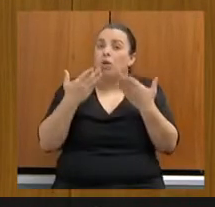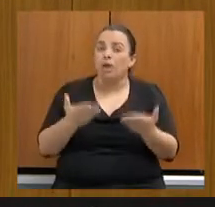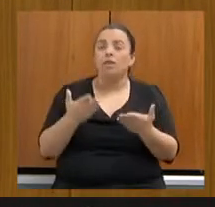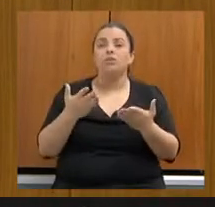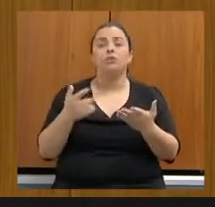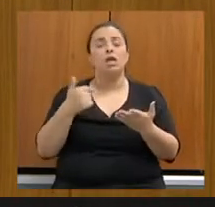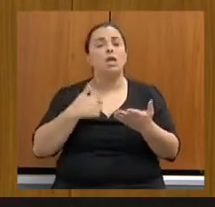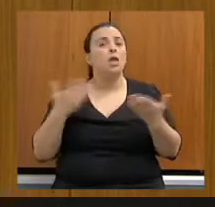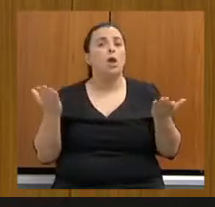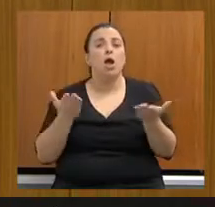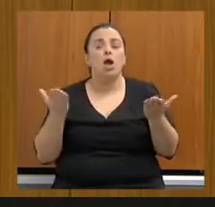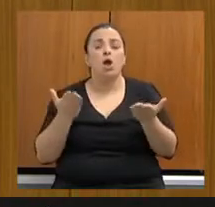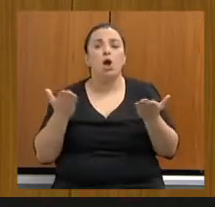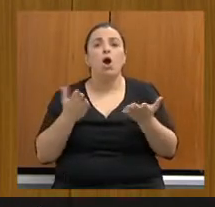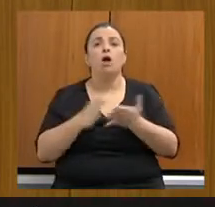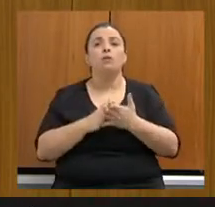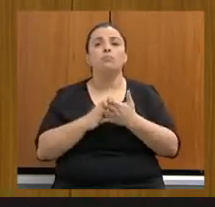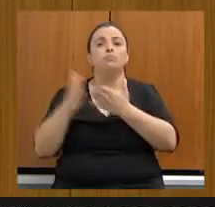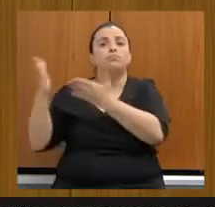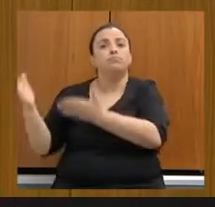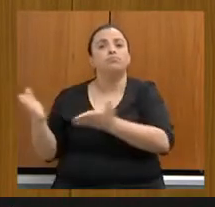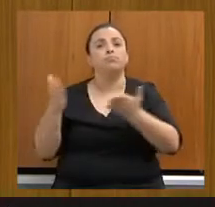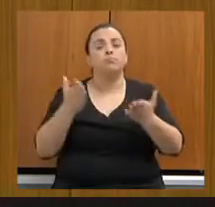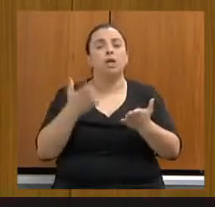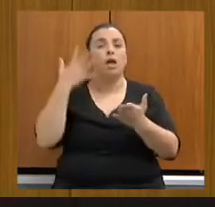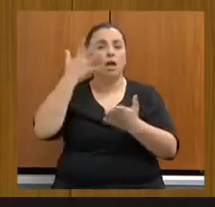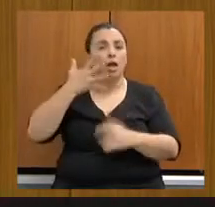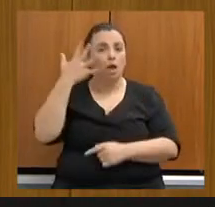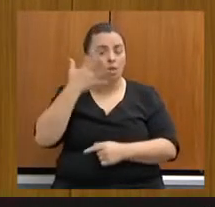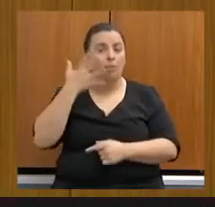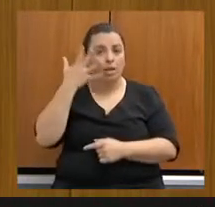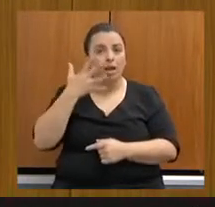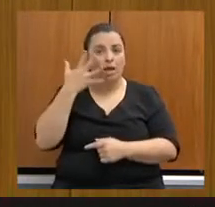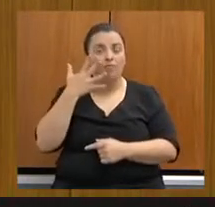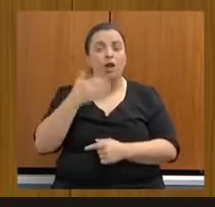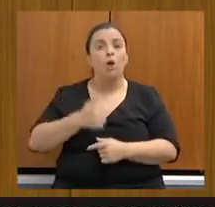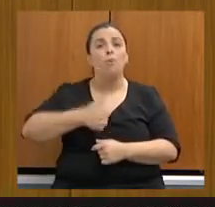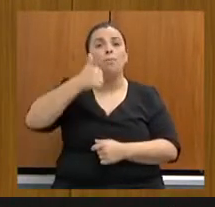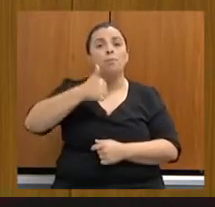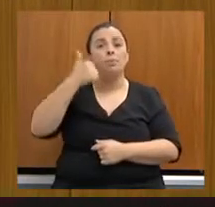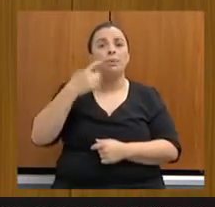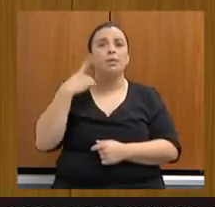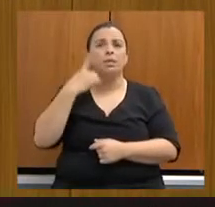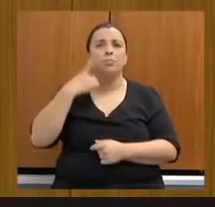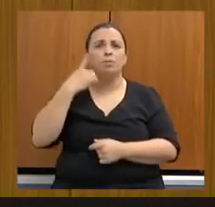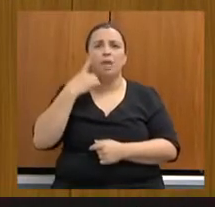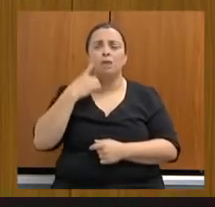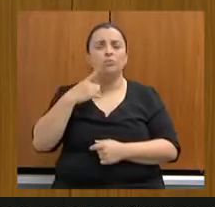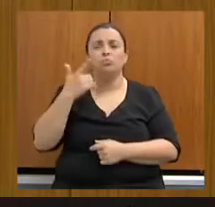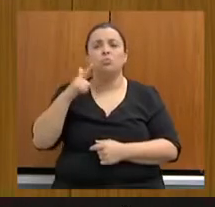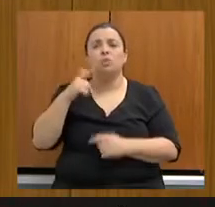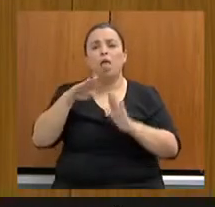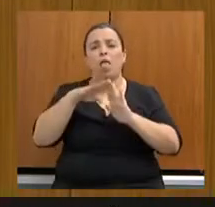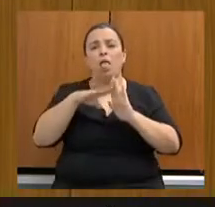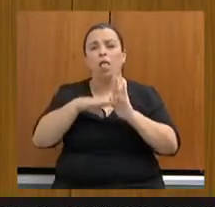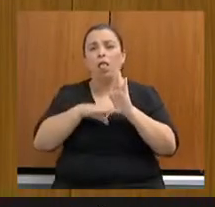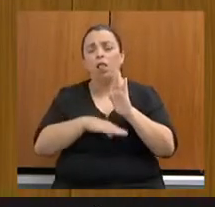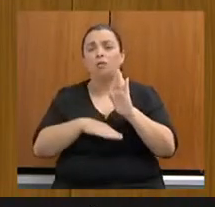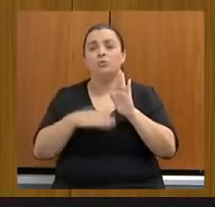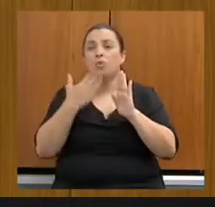momento concedo a palavra Esse é o primeiro Deputado eu não tenho aqui a relação